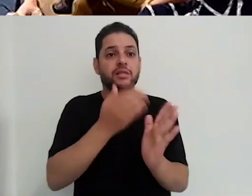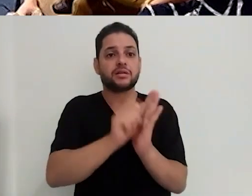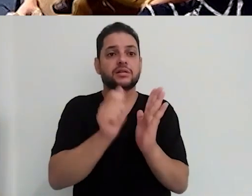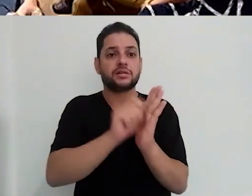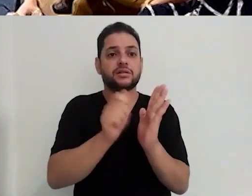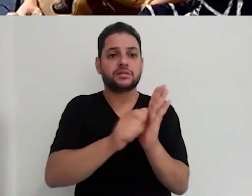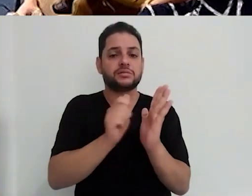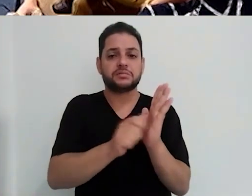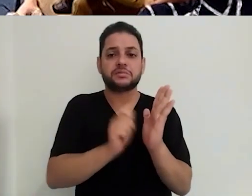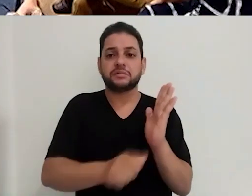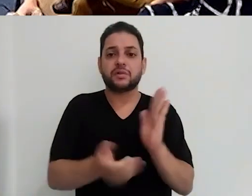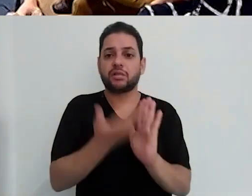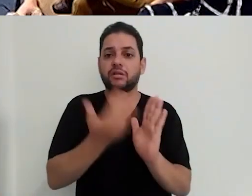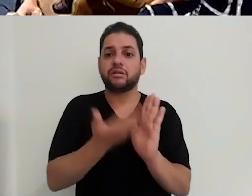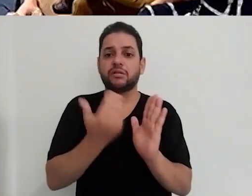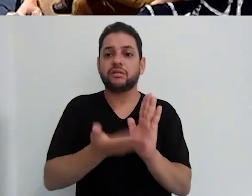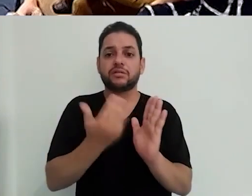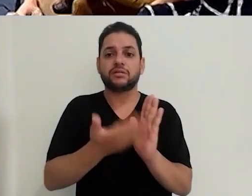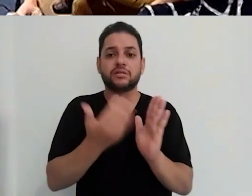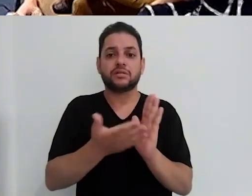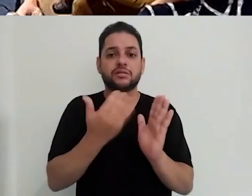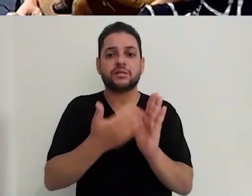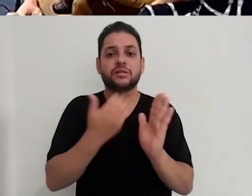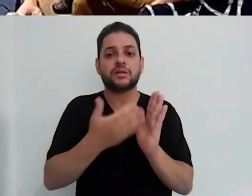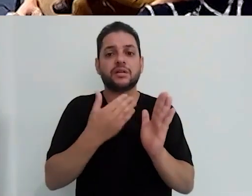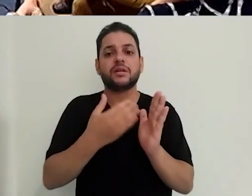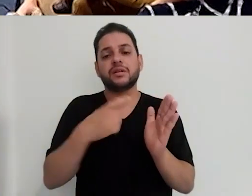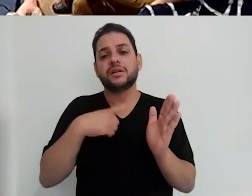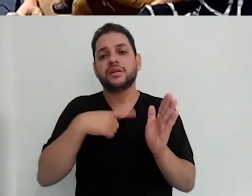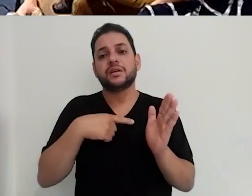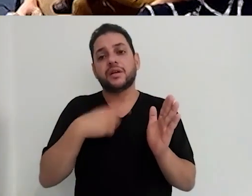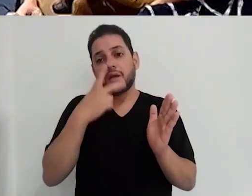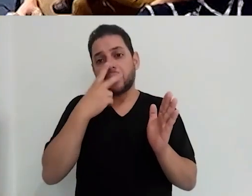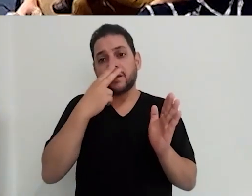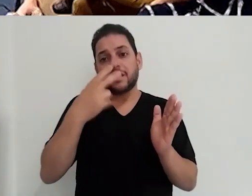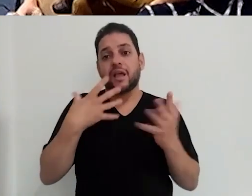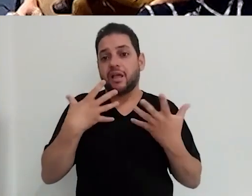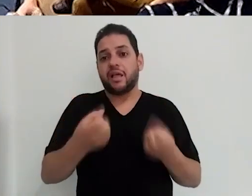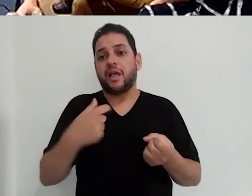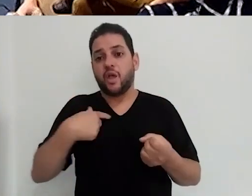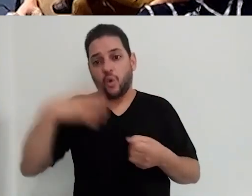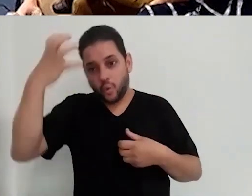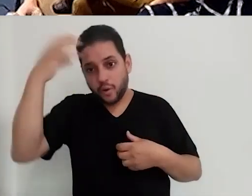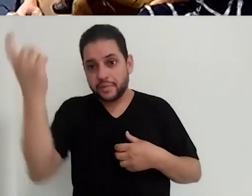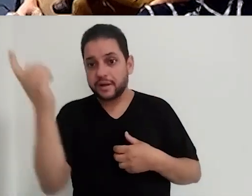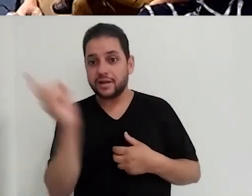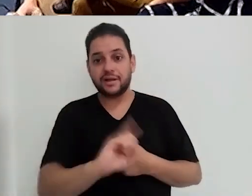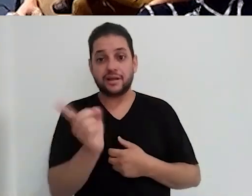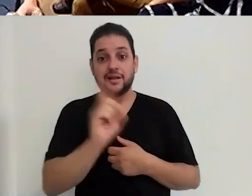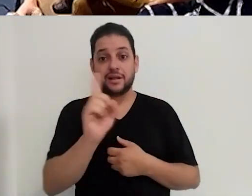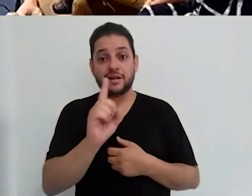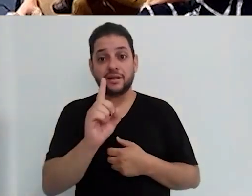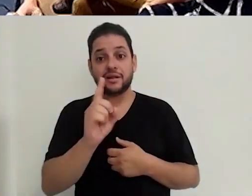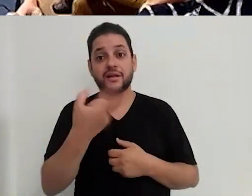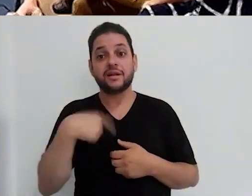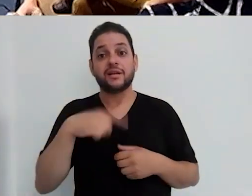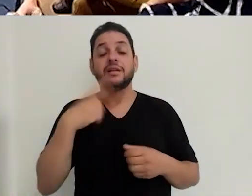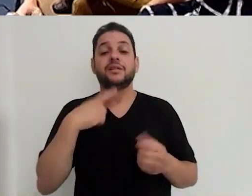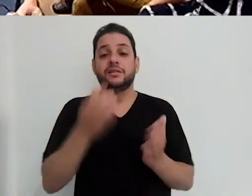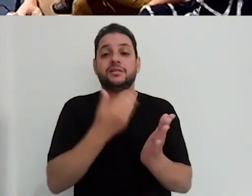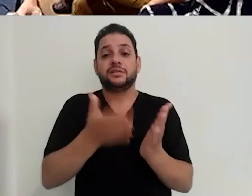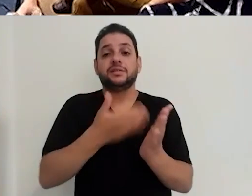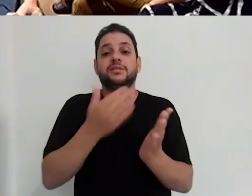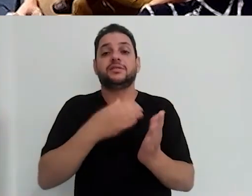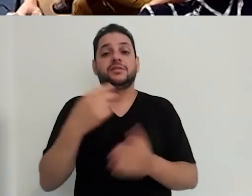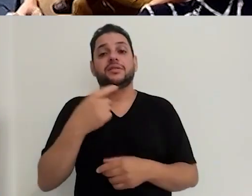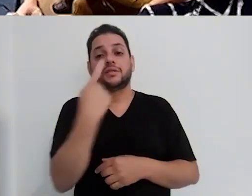assim, chamado Meia Culpa, na qual ele não assume a culpa. Ele não assume a culpa. Ele passa o livro inteiro dizendo que ela era